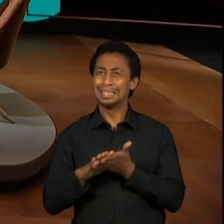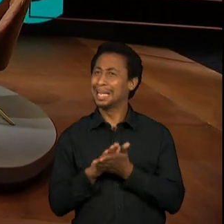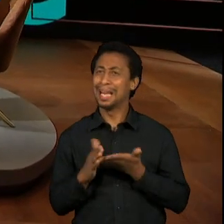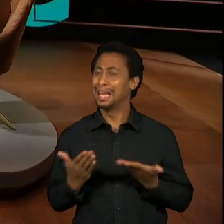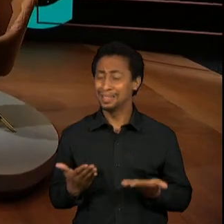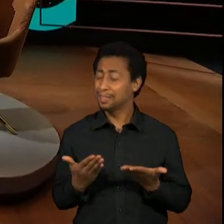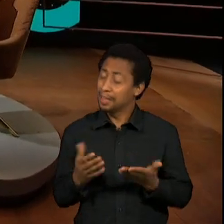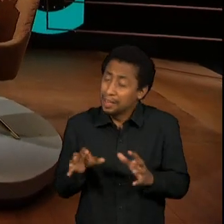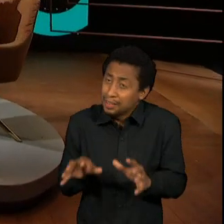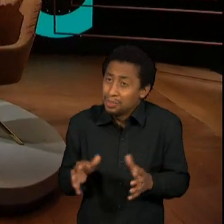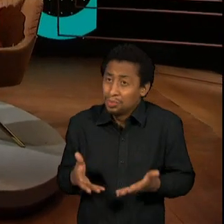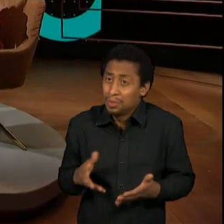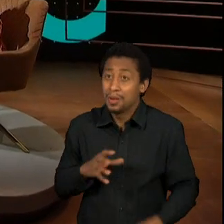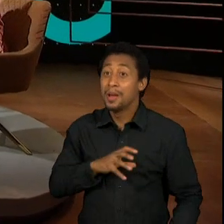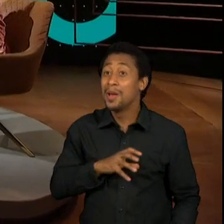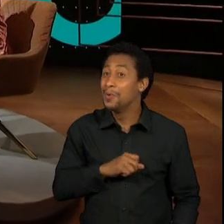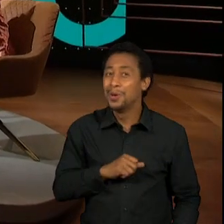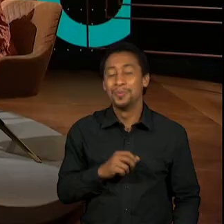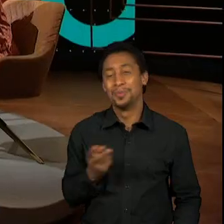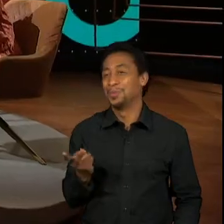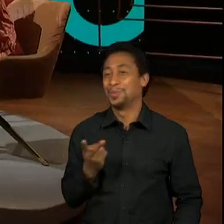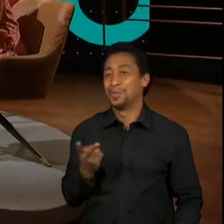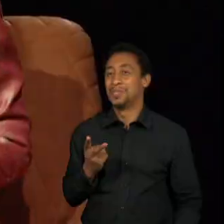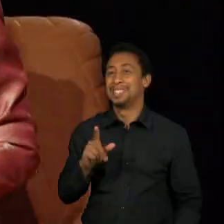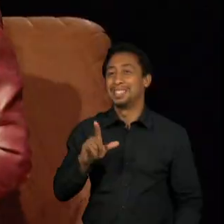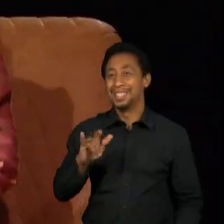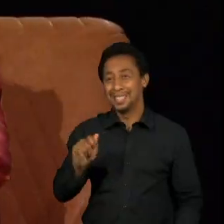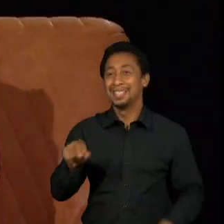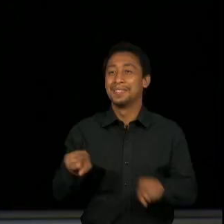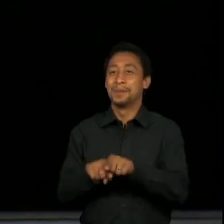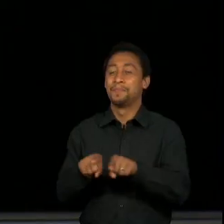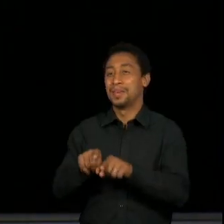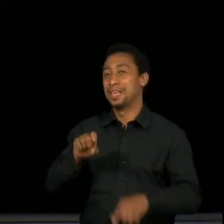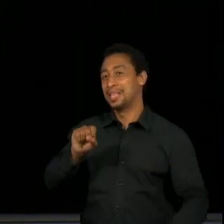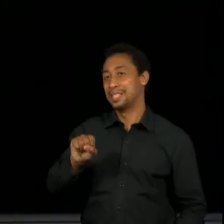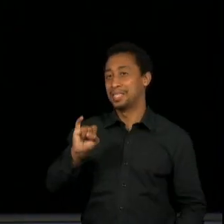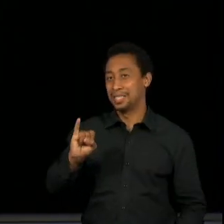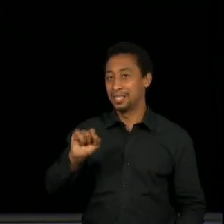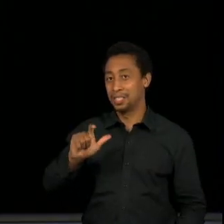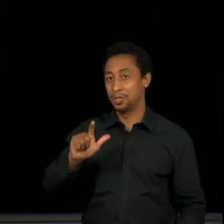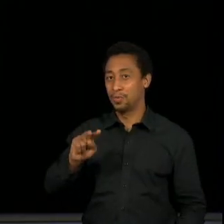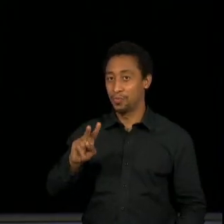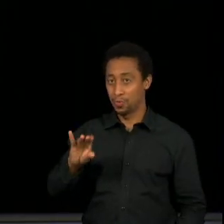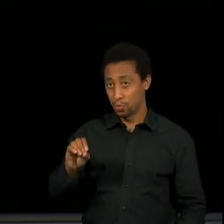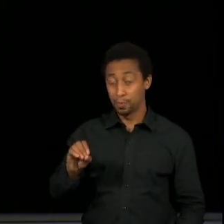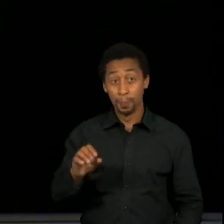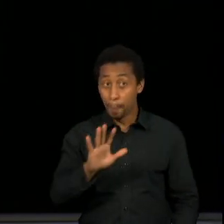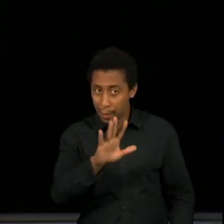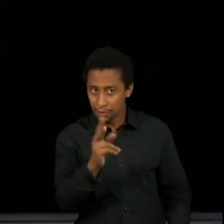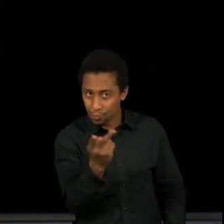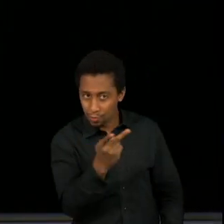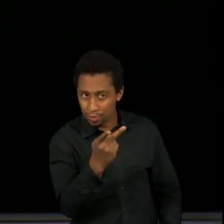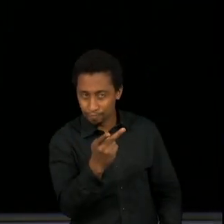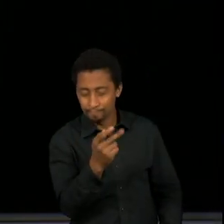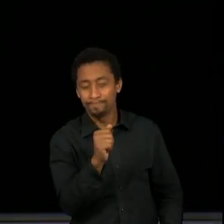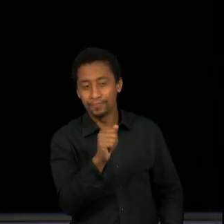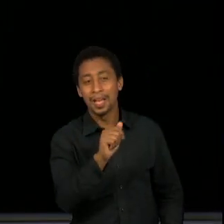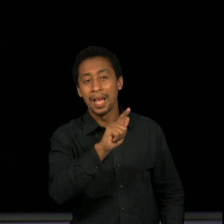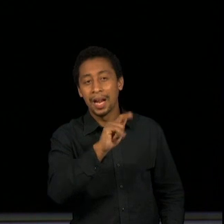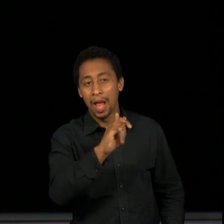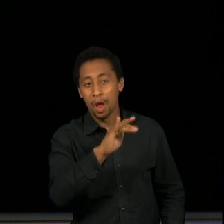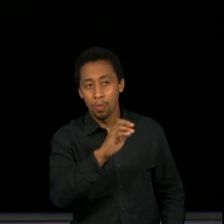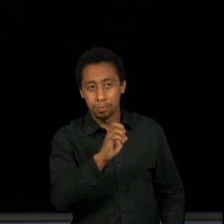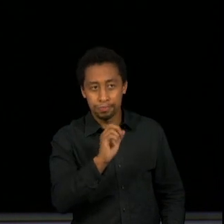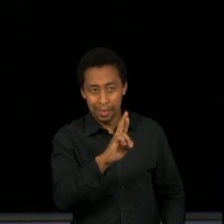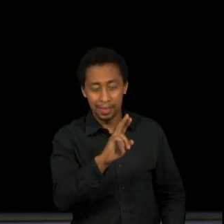é isso. Eu amo Lia e Silvio. Agora, você e o Glauber foram pioneiros de um dos movimentos mais